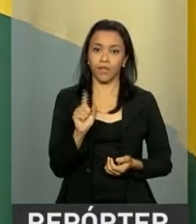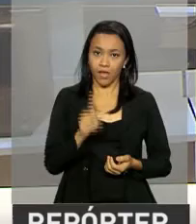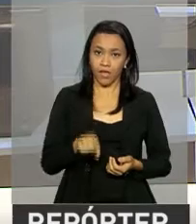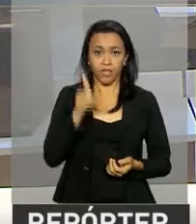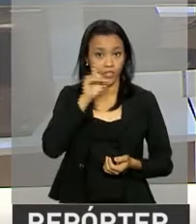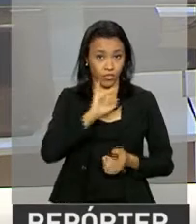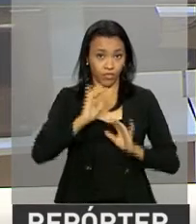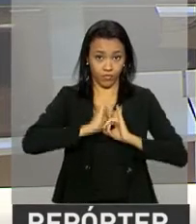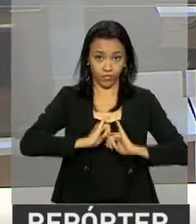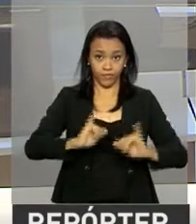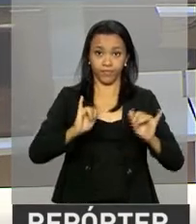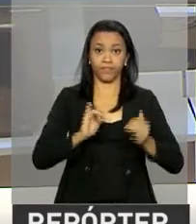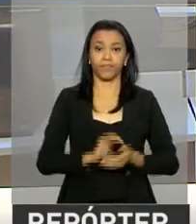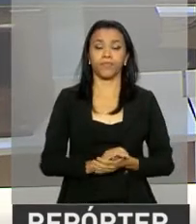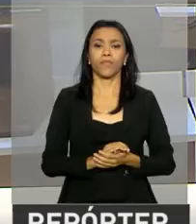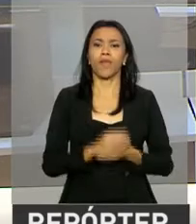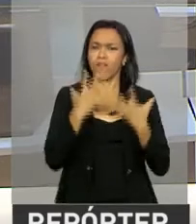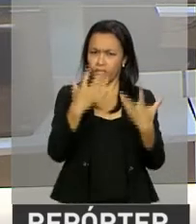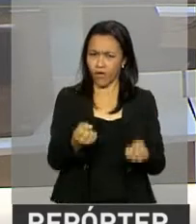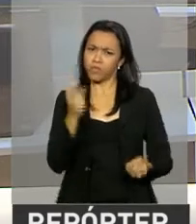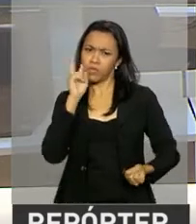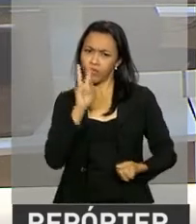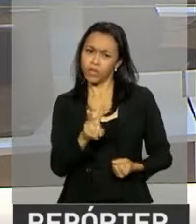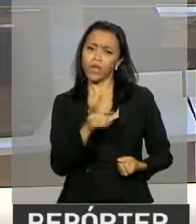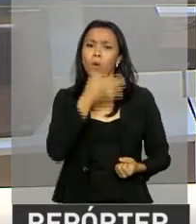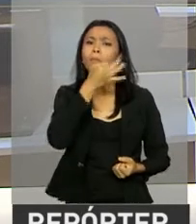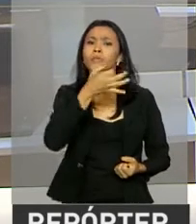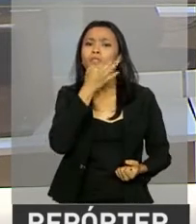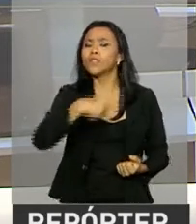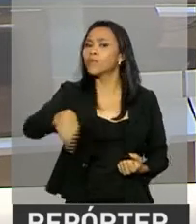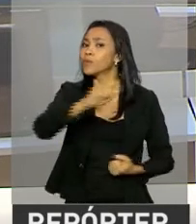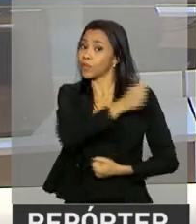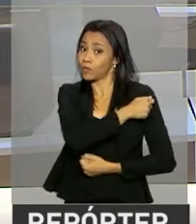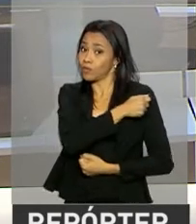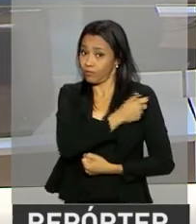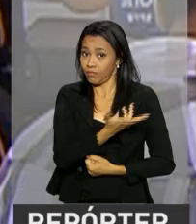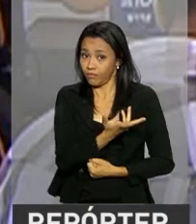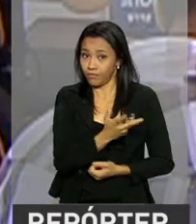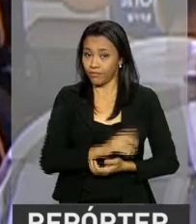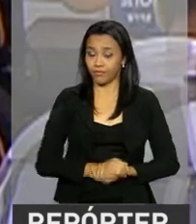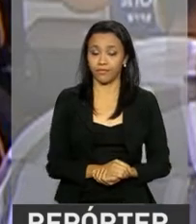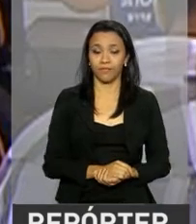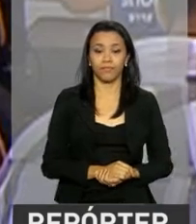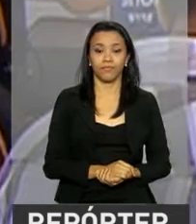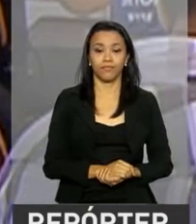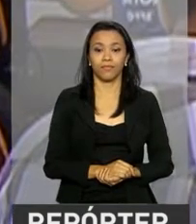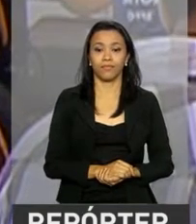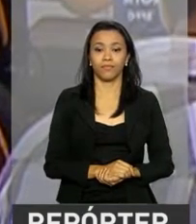dia. Vamos ver então o que os alunos pensam dessas mudanças?